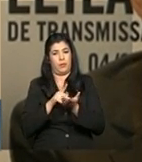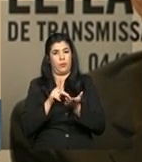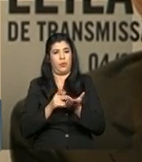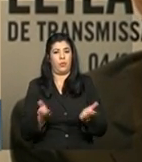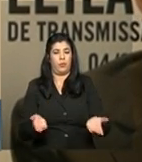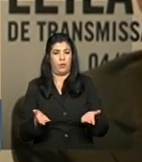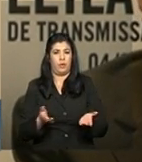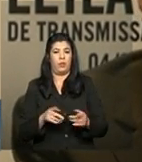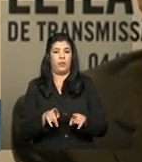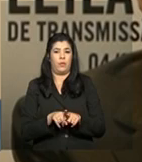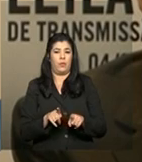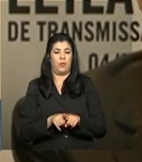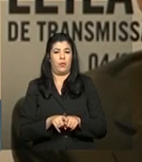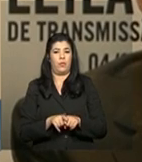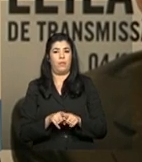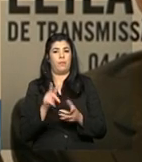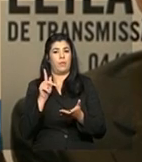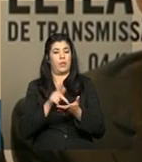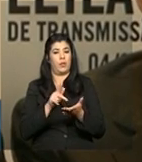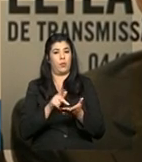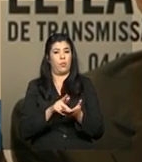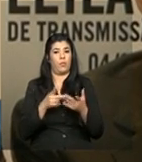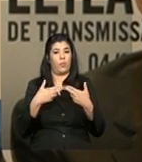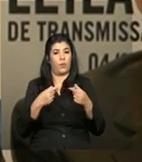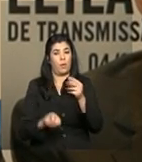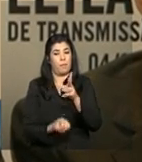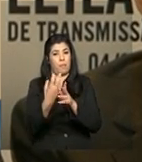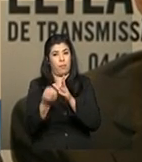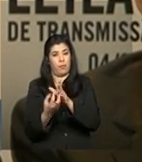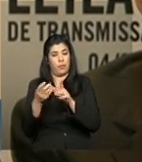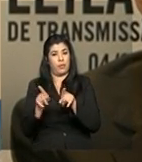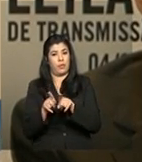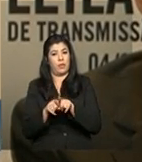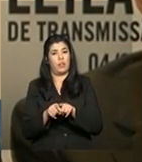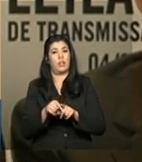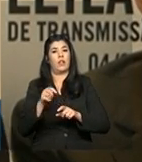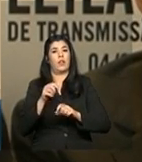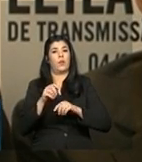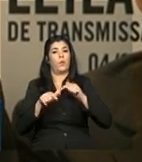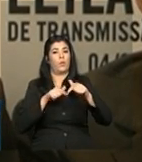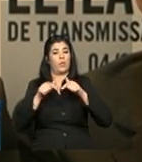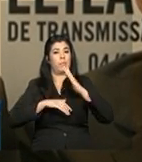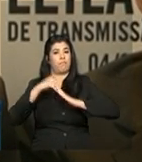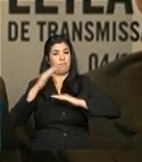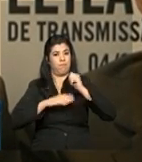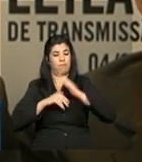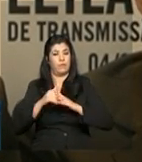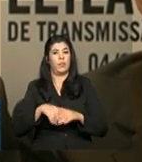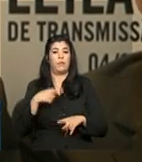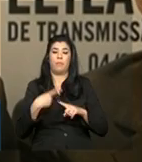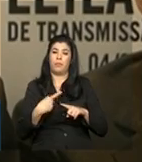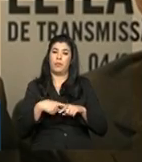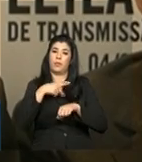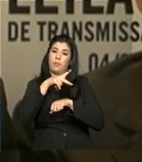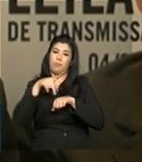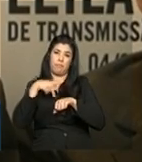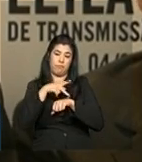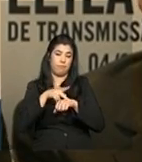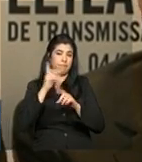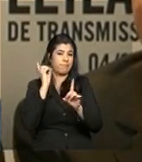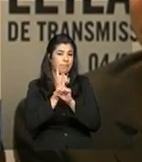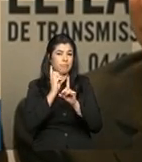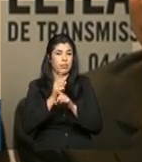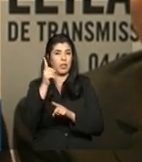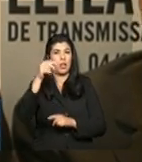de preço, além de uma atualização dos insumos, foi a questão também de mão de obra, que o país encontra, sobretudo